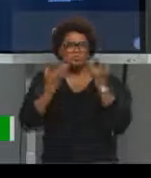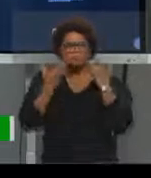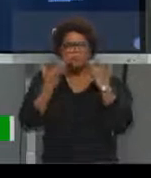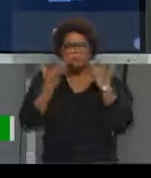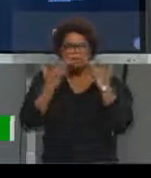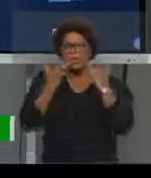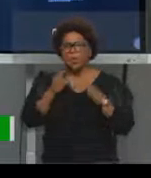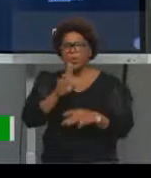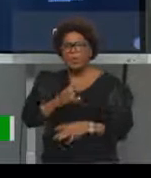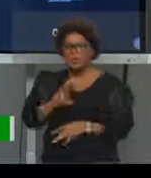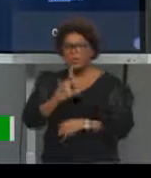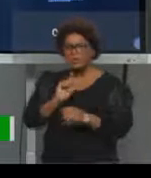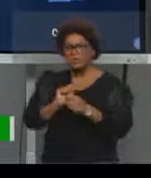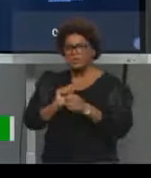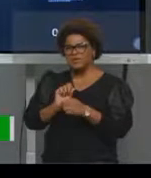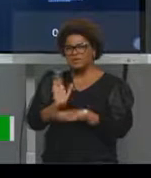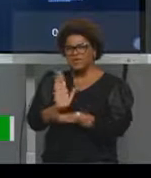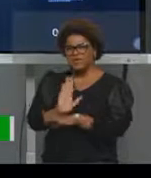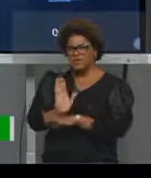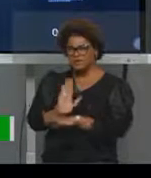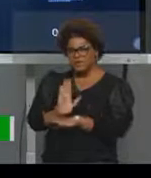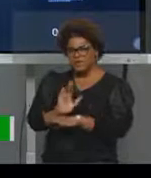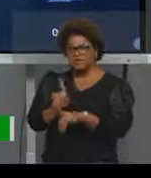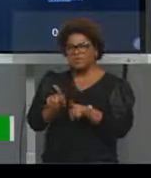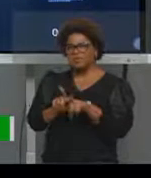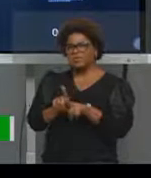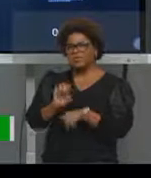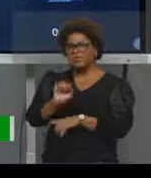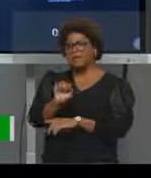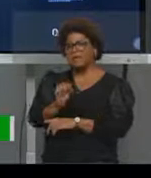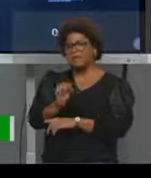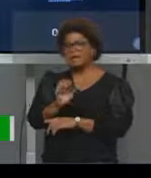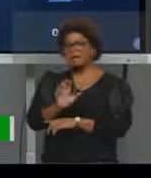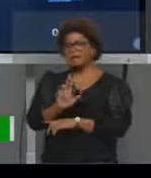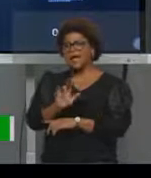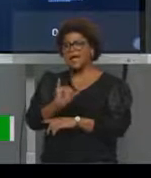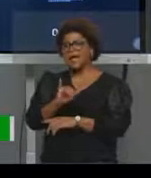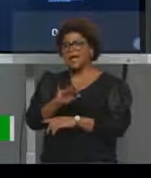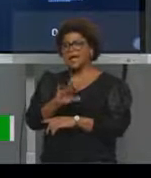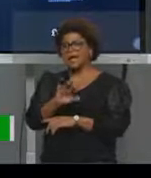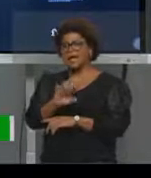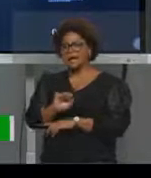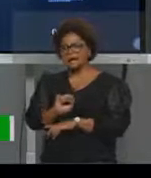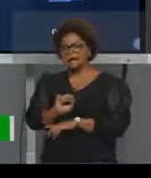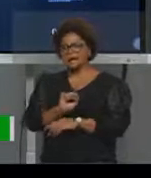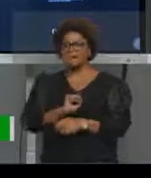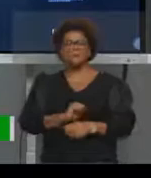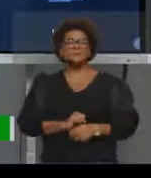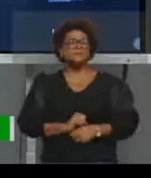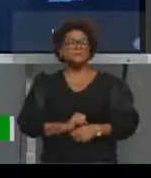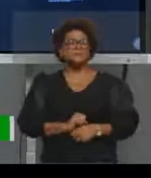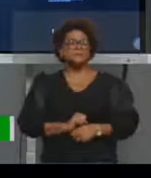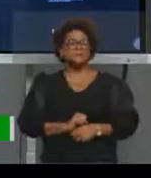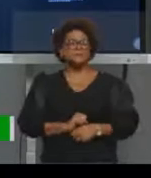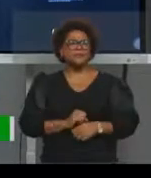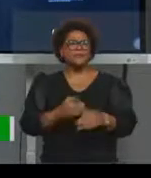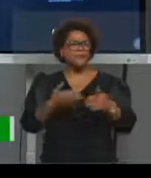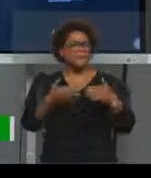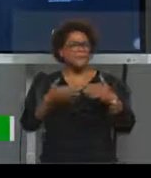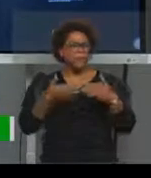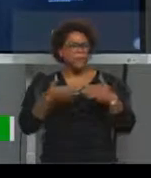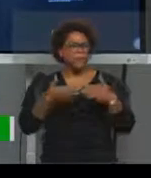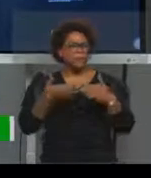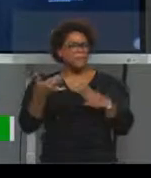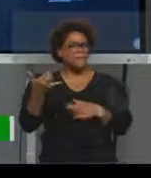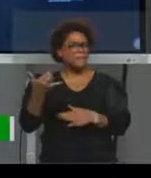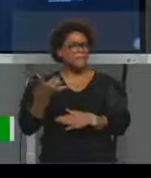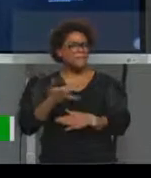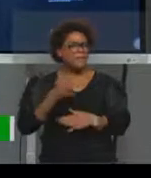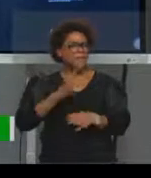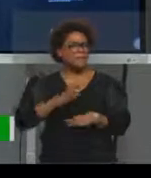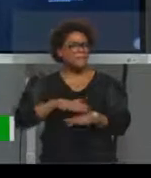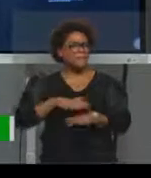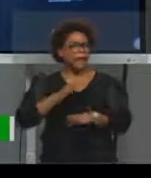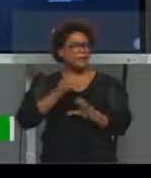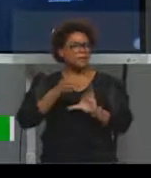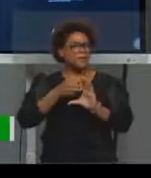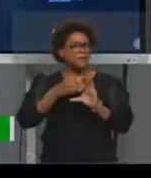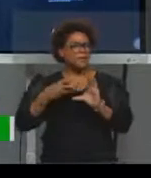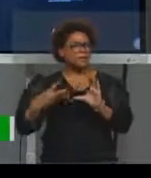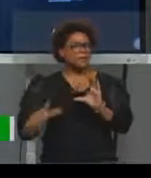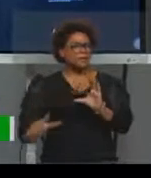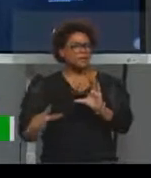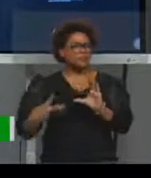e séries? E pode falar mais características que diferenciam um texto teatral de um